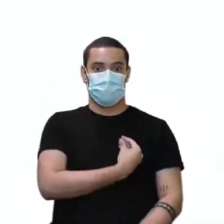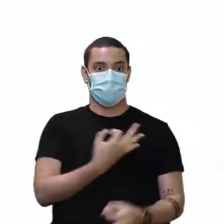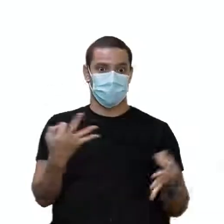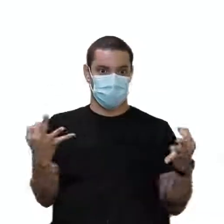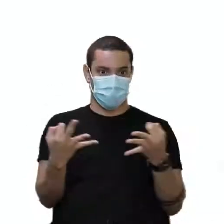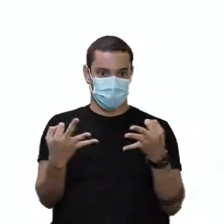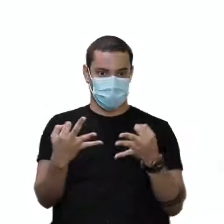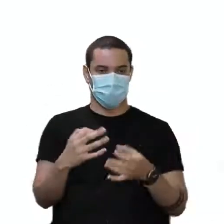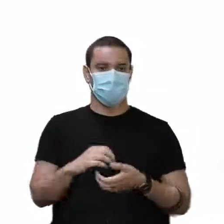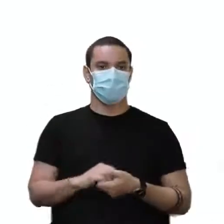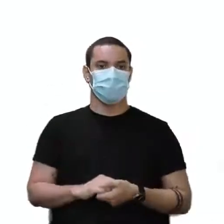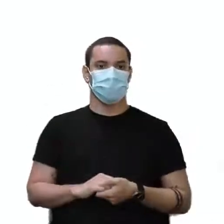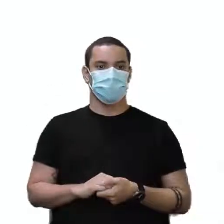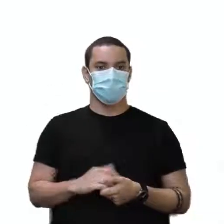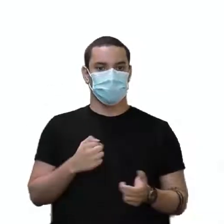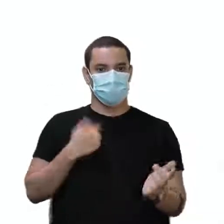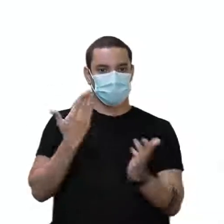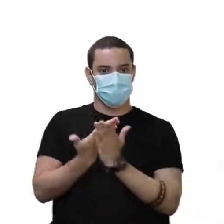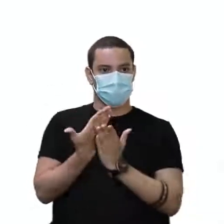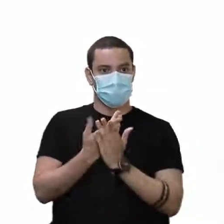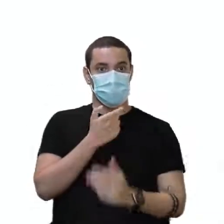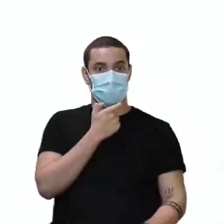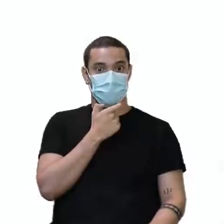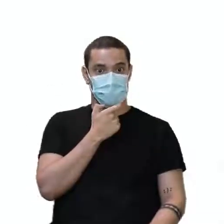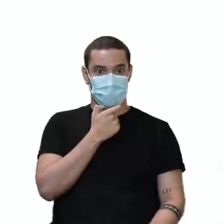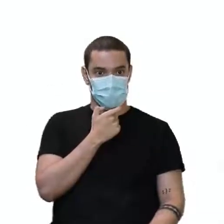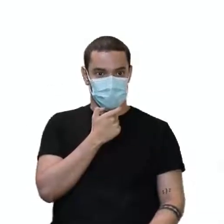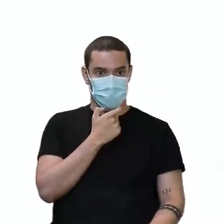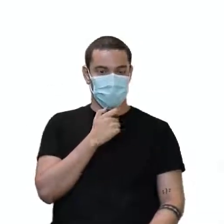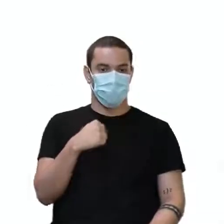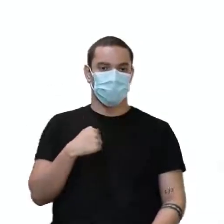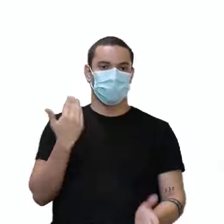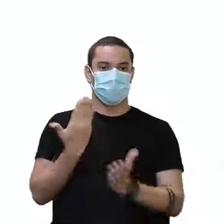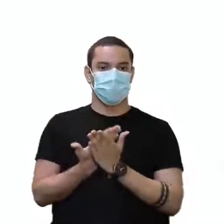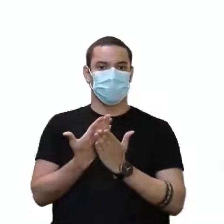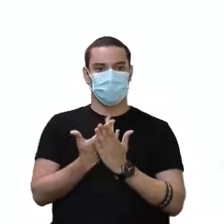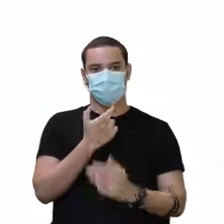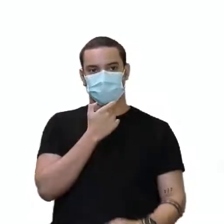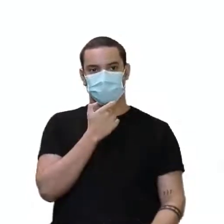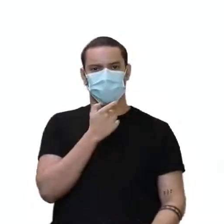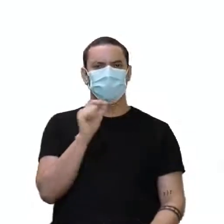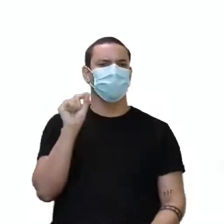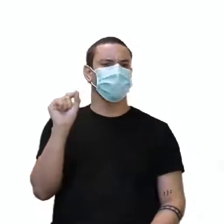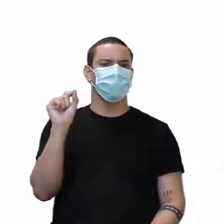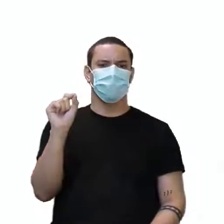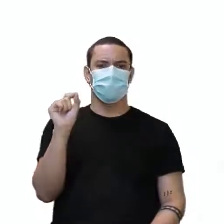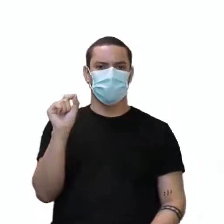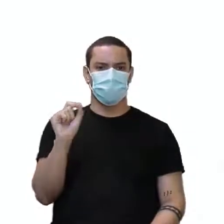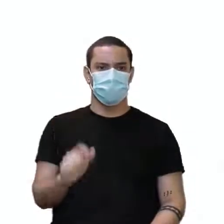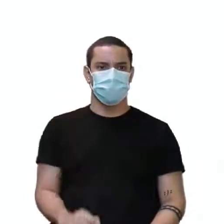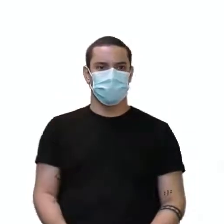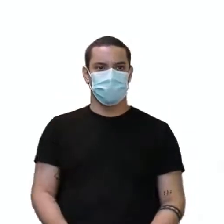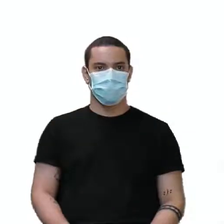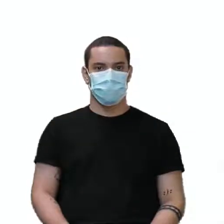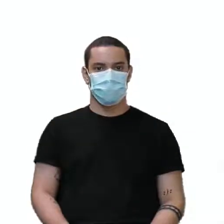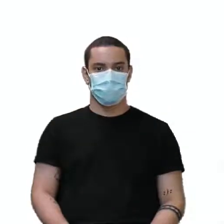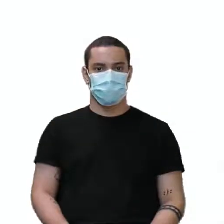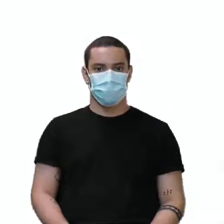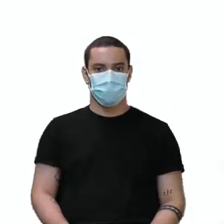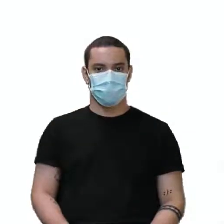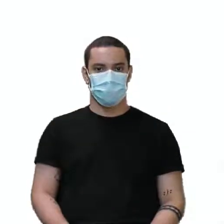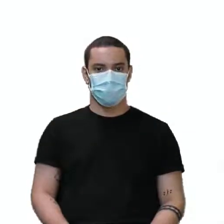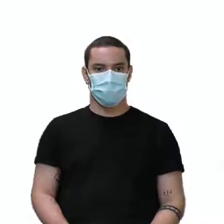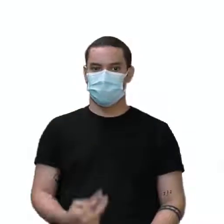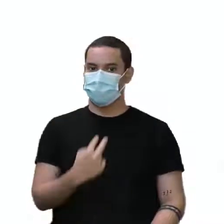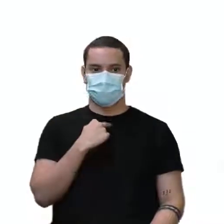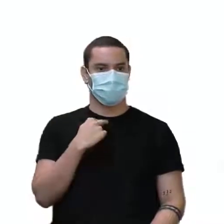I've studied English, eu estudo inglês, o quê? 1 year? Não